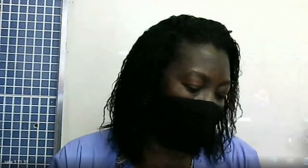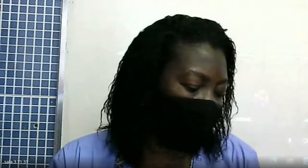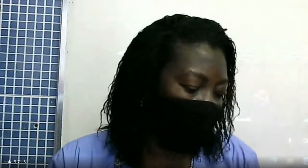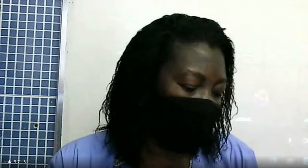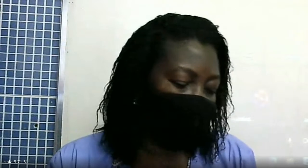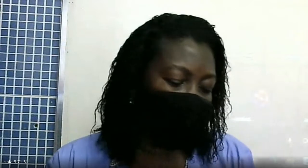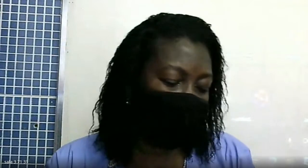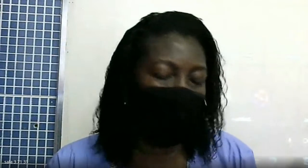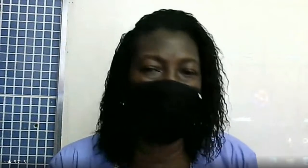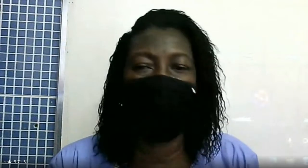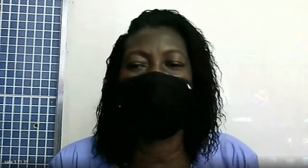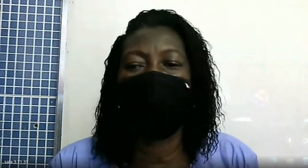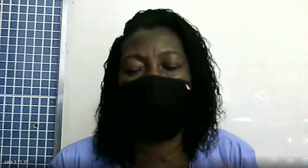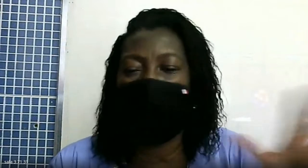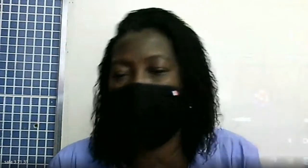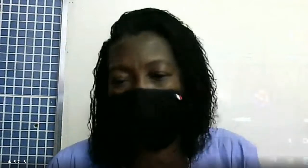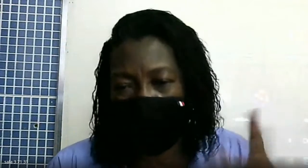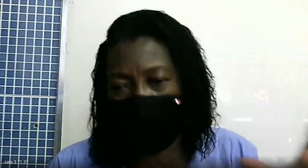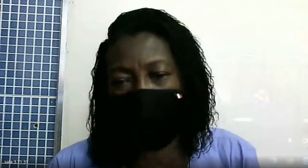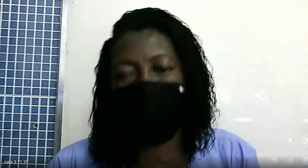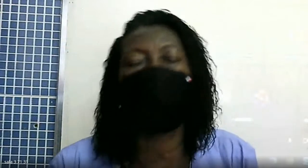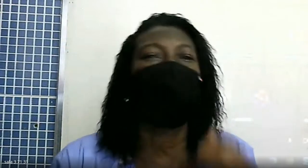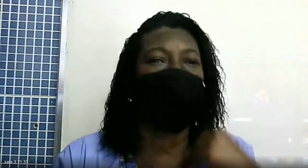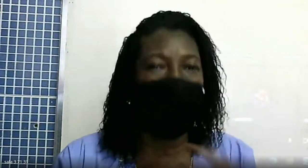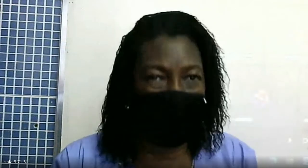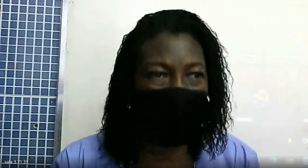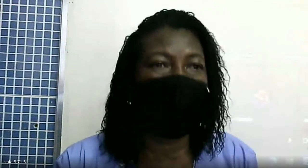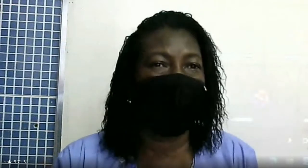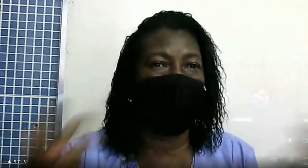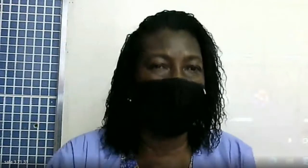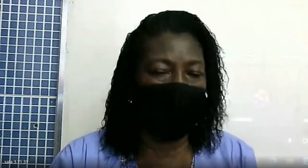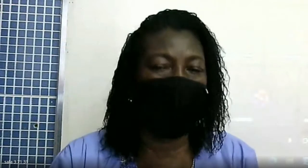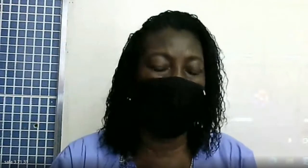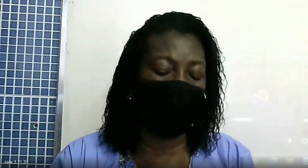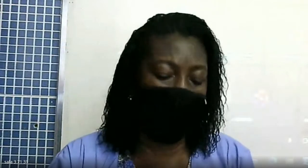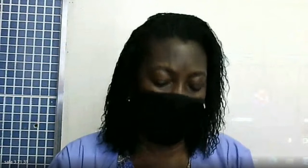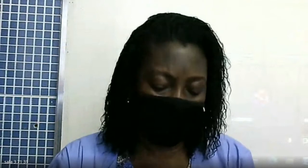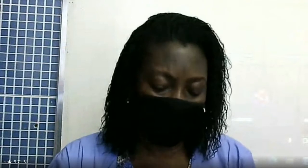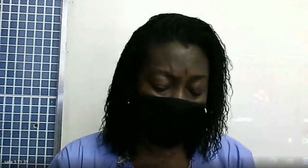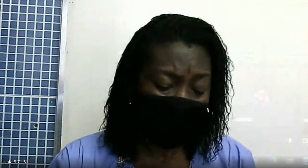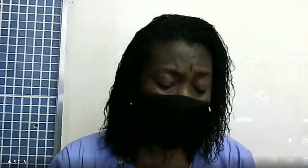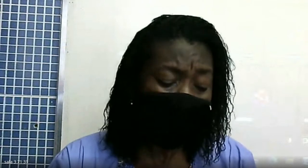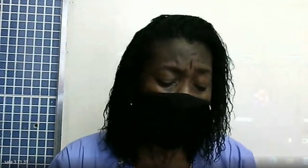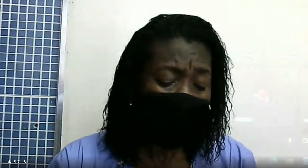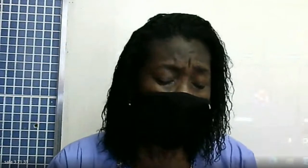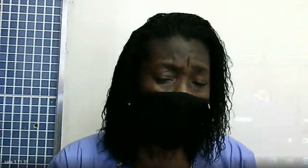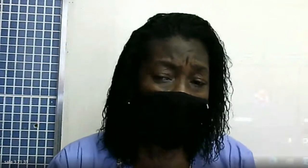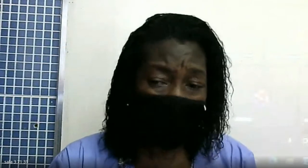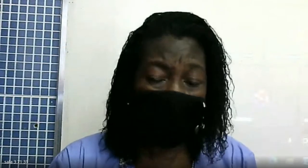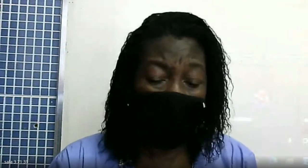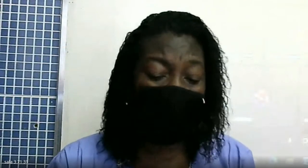Festival, né? De skate, essas coisas todas, que também está referente